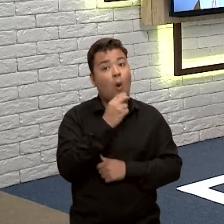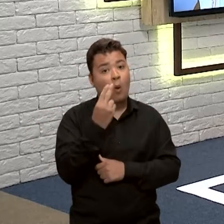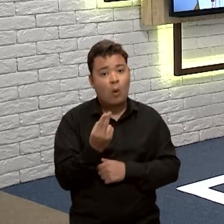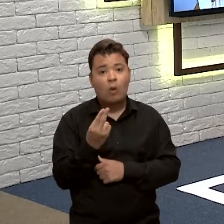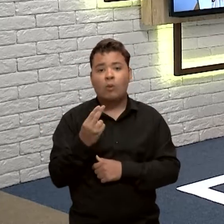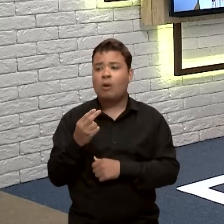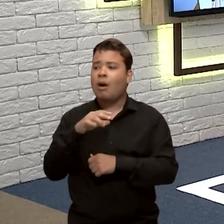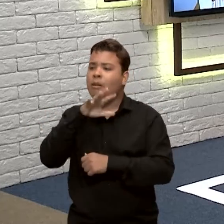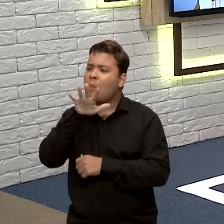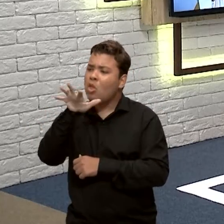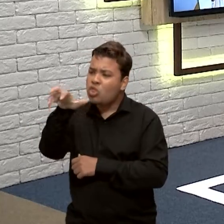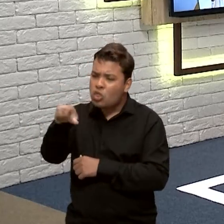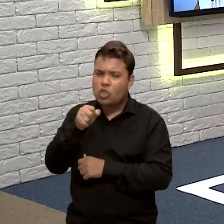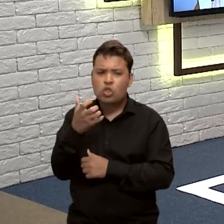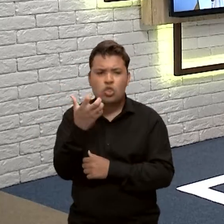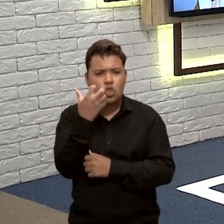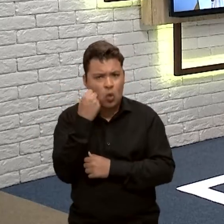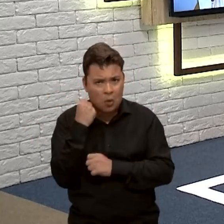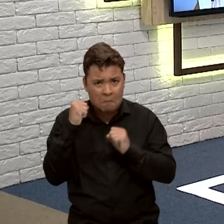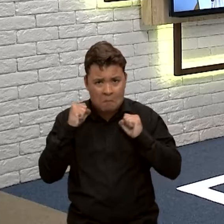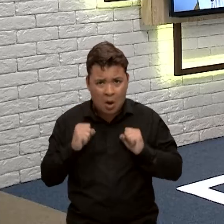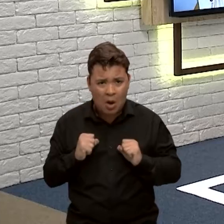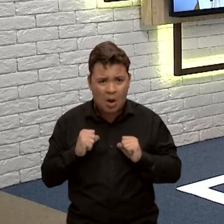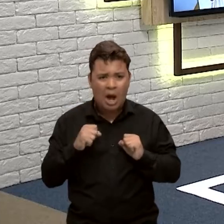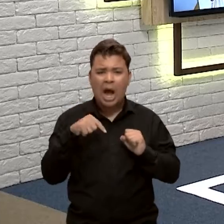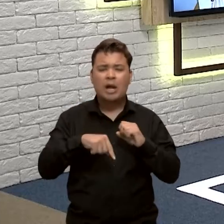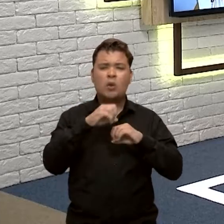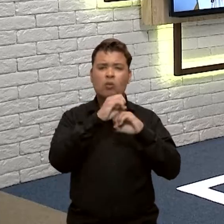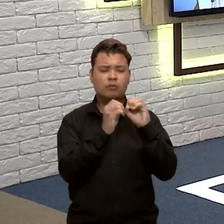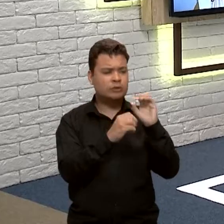que é a regra atualmente na UFG?